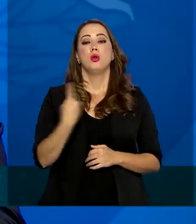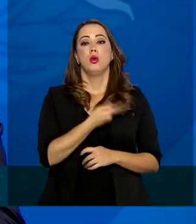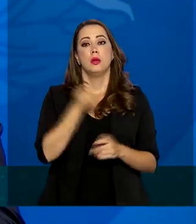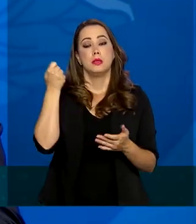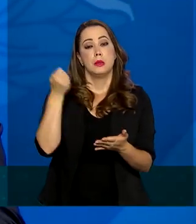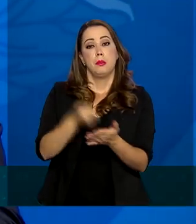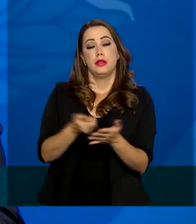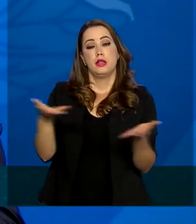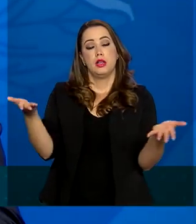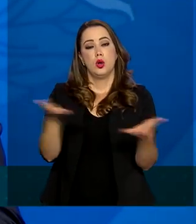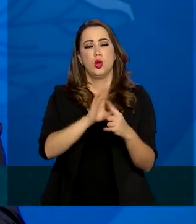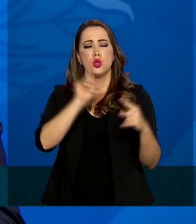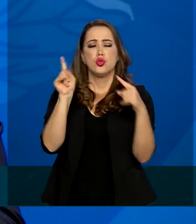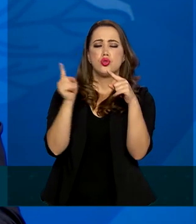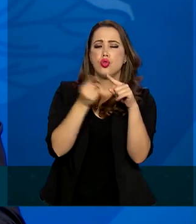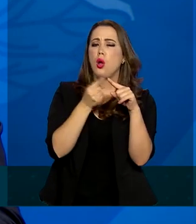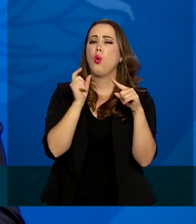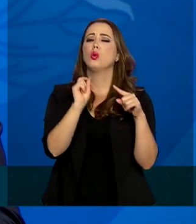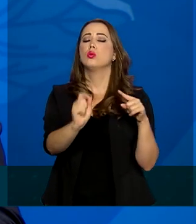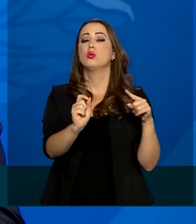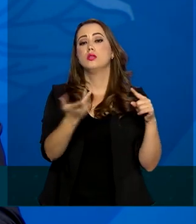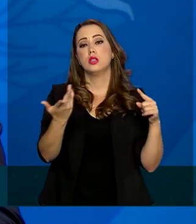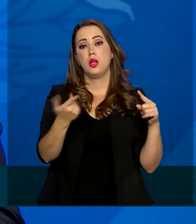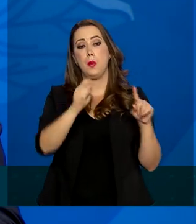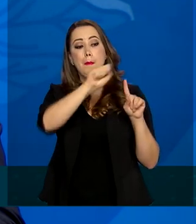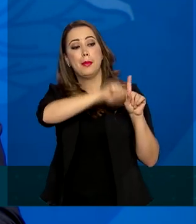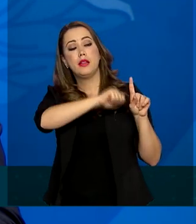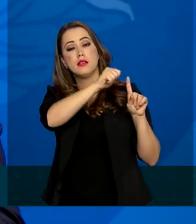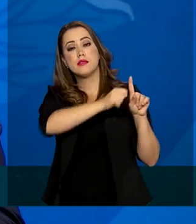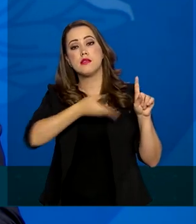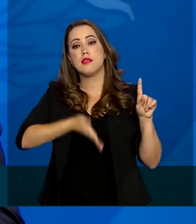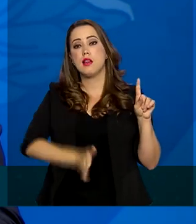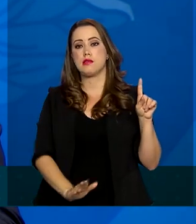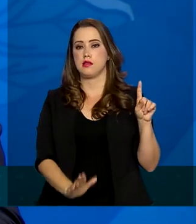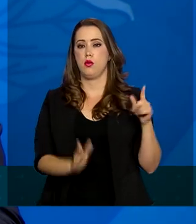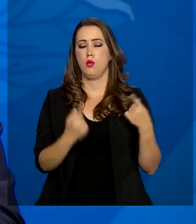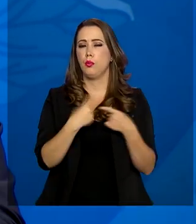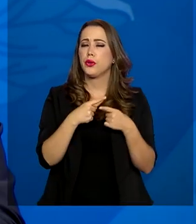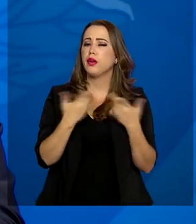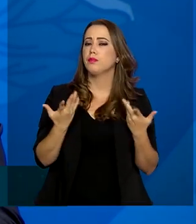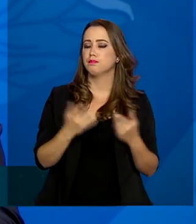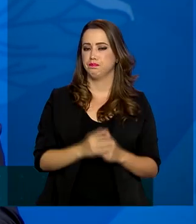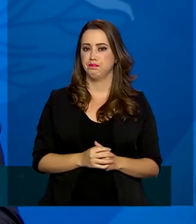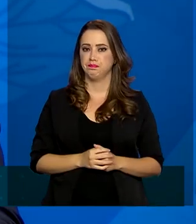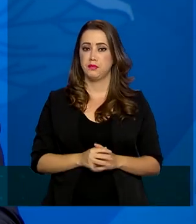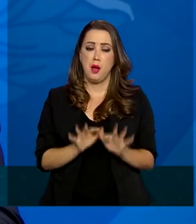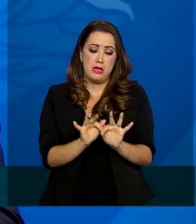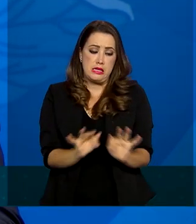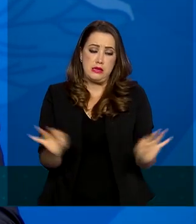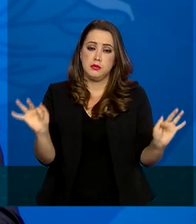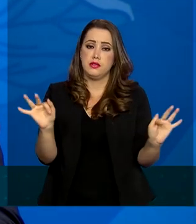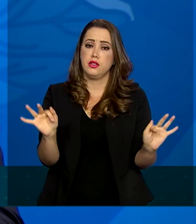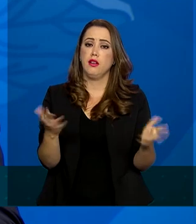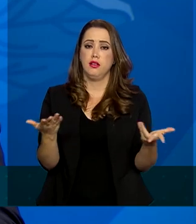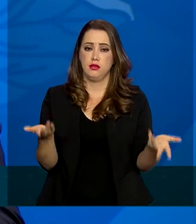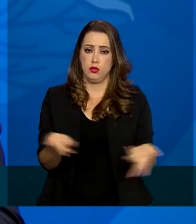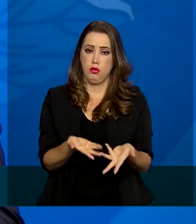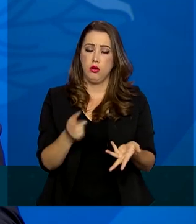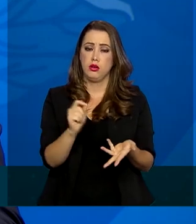de acordo com o mês de nascimento. Por quê? Para simplificar,